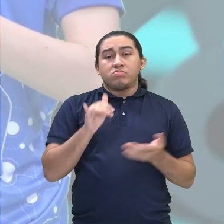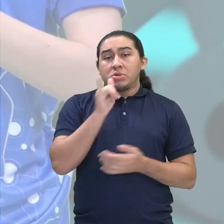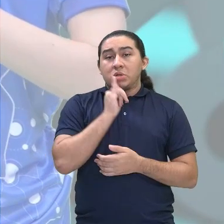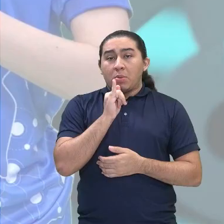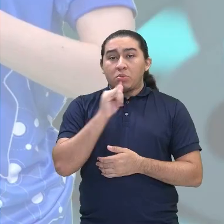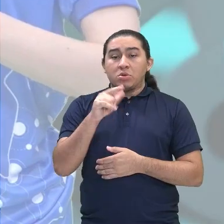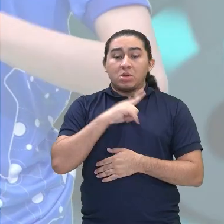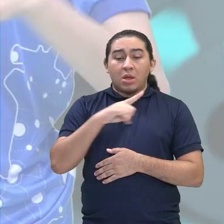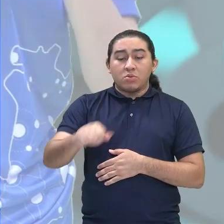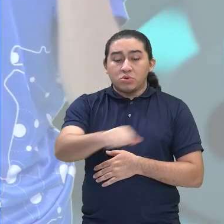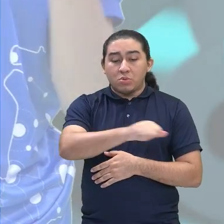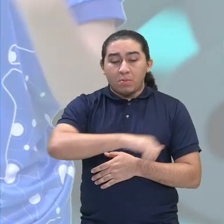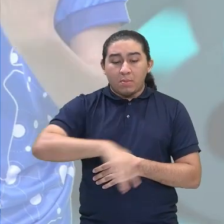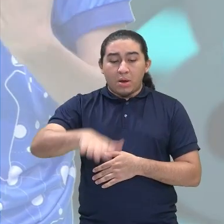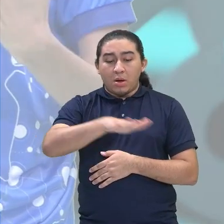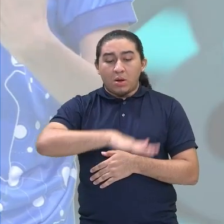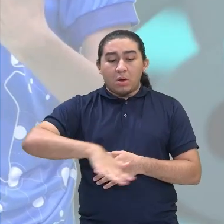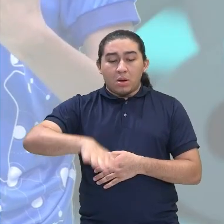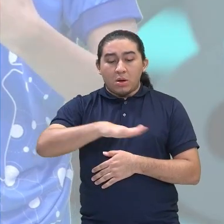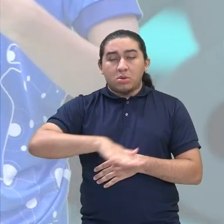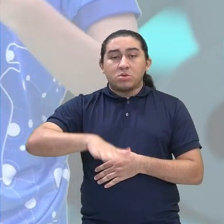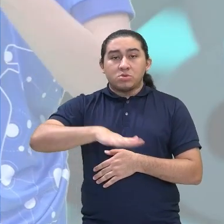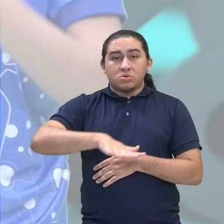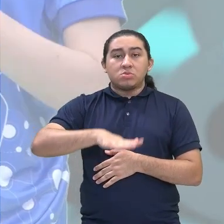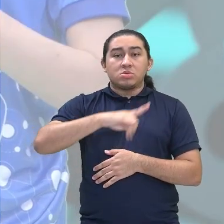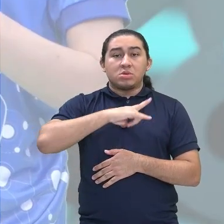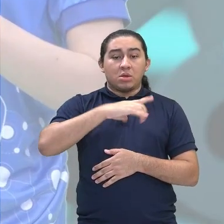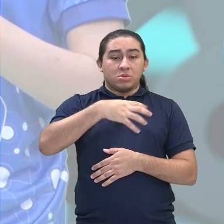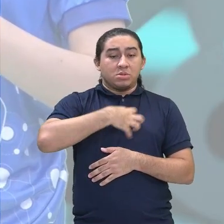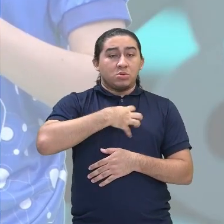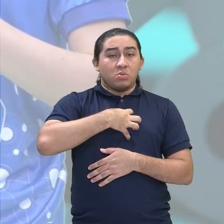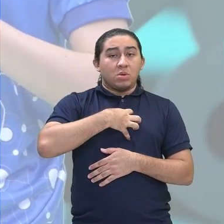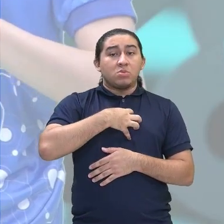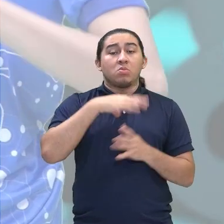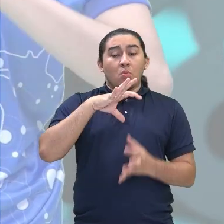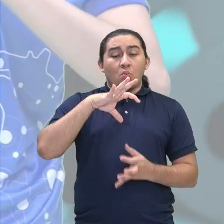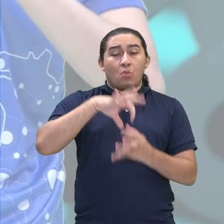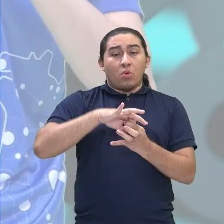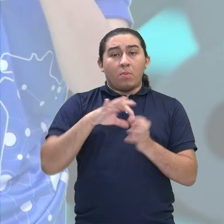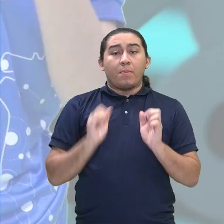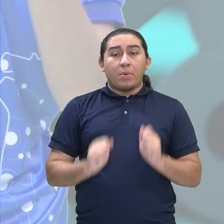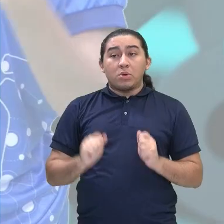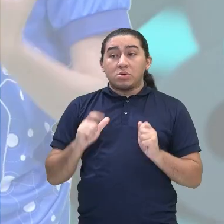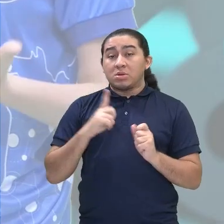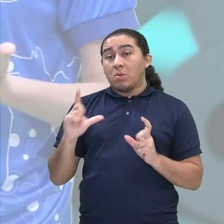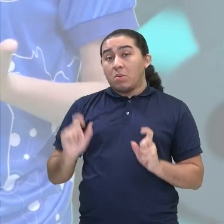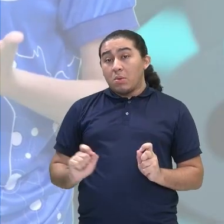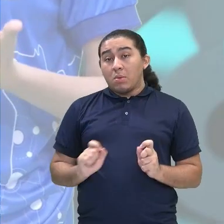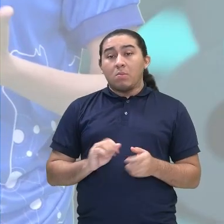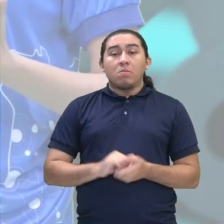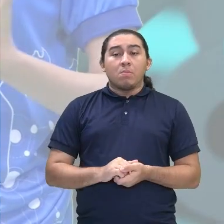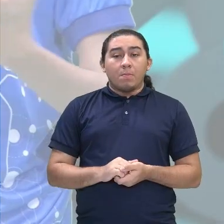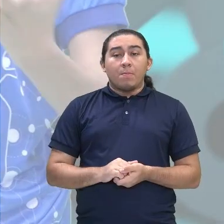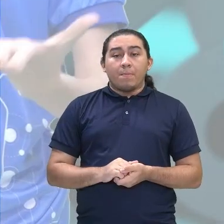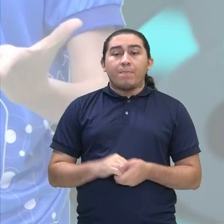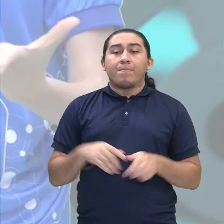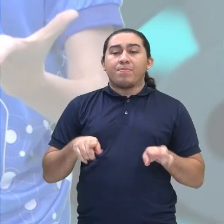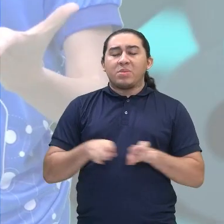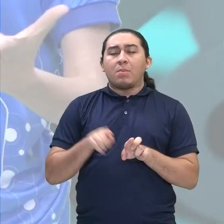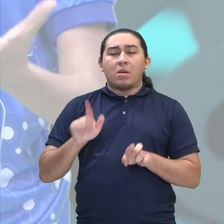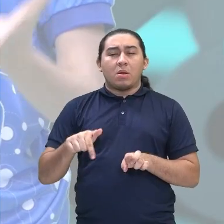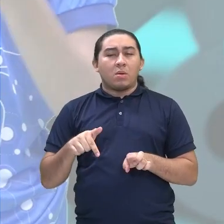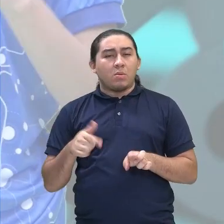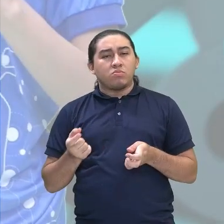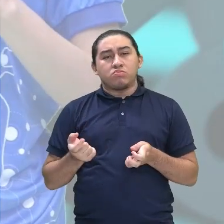aqui um estreitamento desse sentimento e eu posso ter também ele de uma forma mais